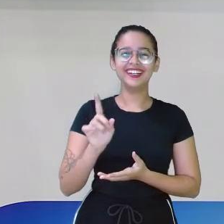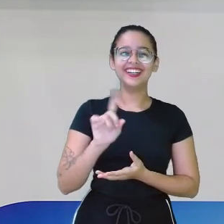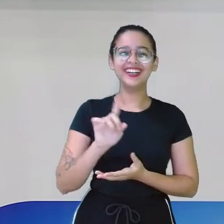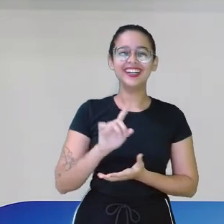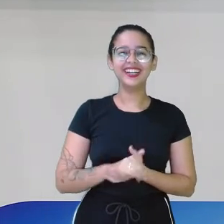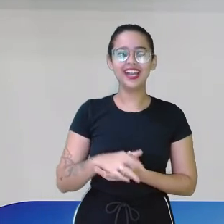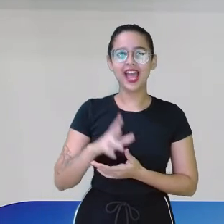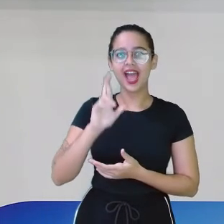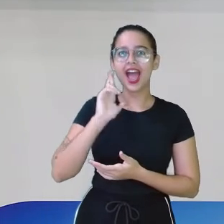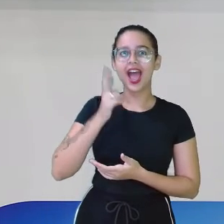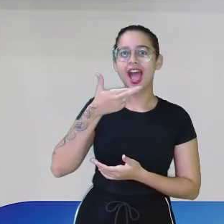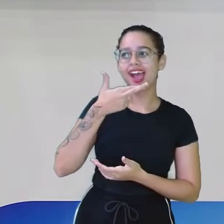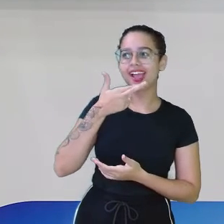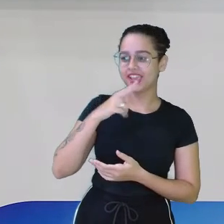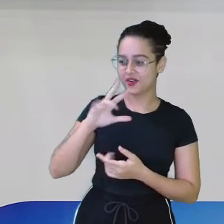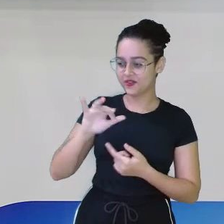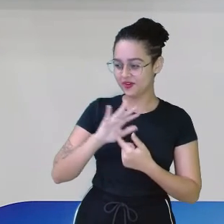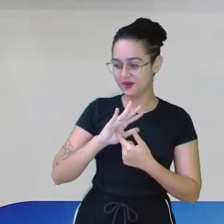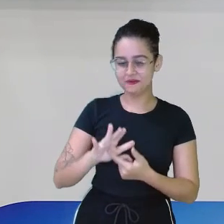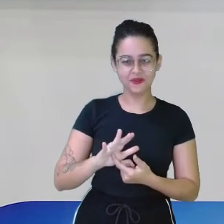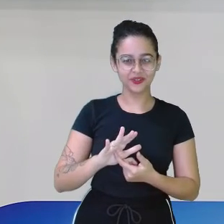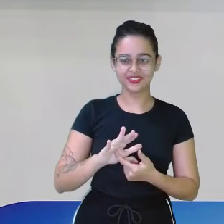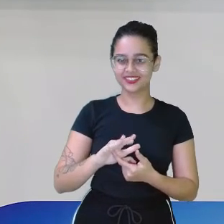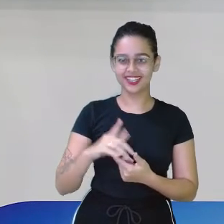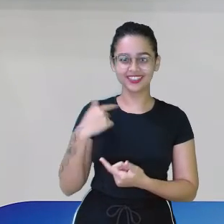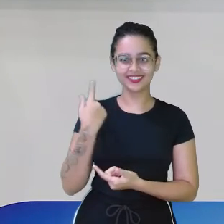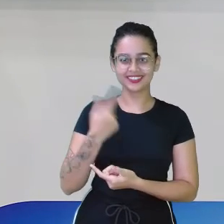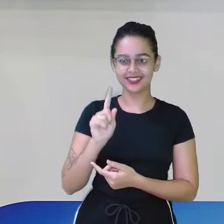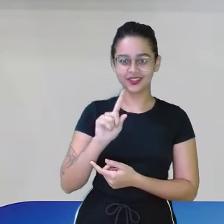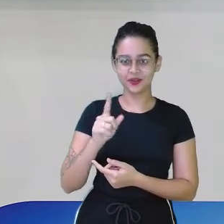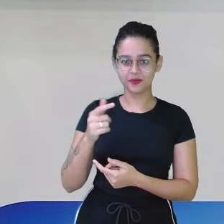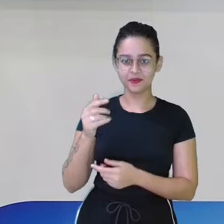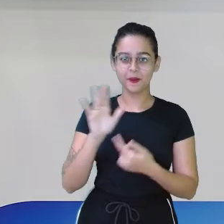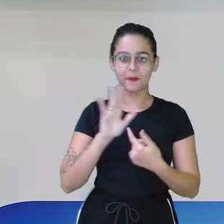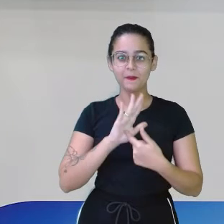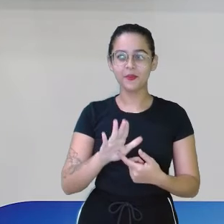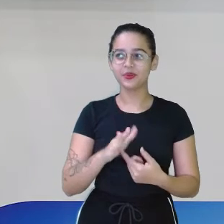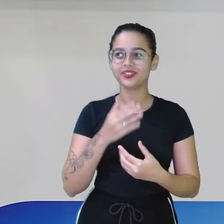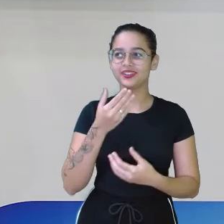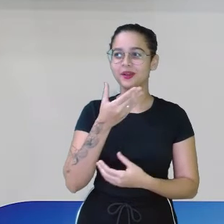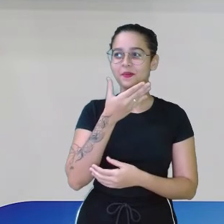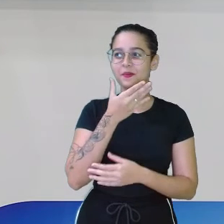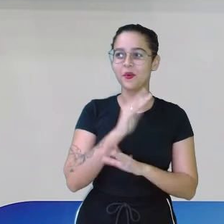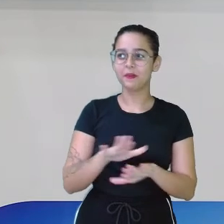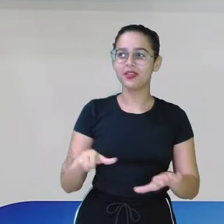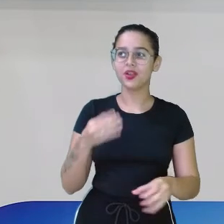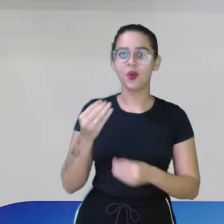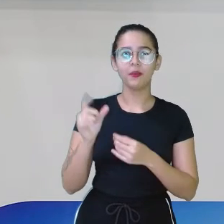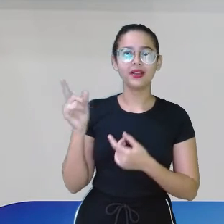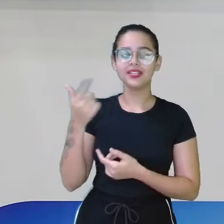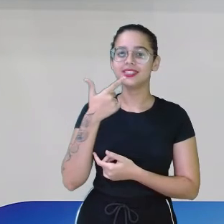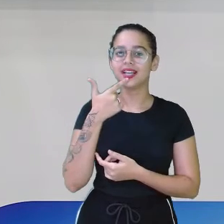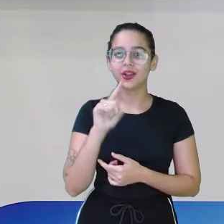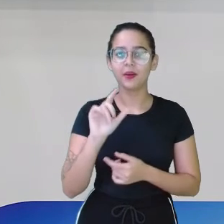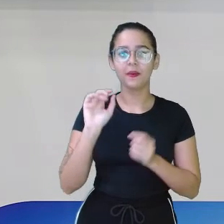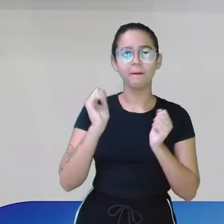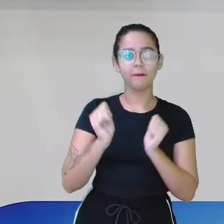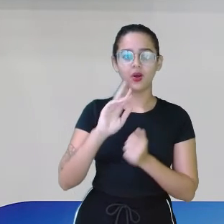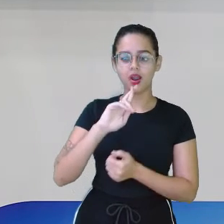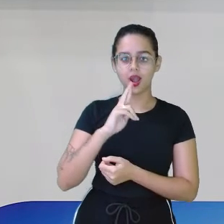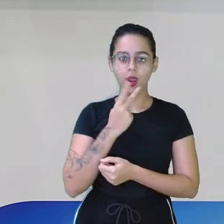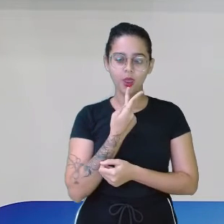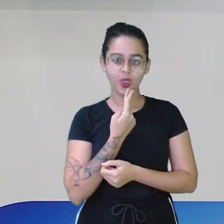E Raquel não vai aparecer aqui pra gente não, pra mostrar pros meninos aqui como essa língua pode ser